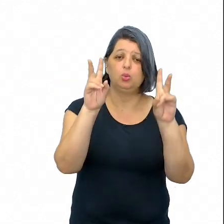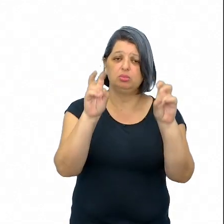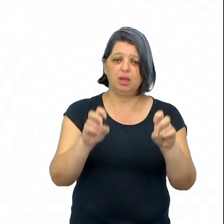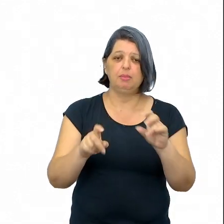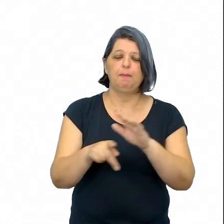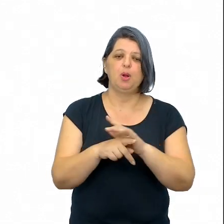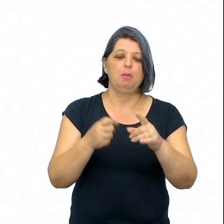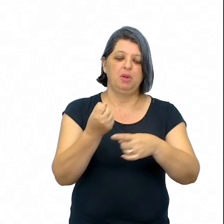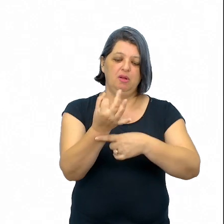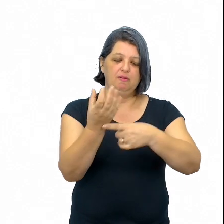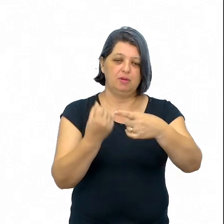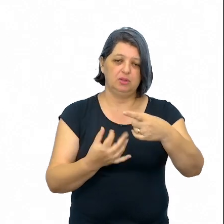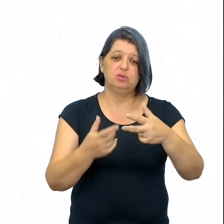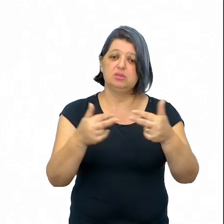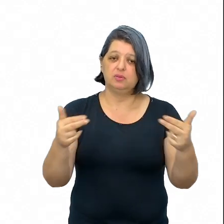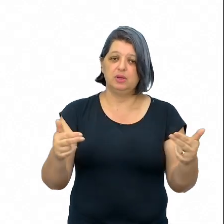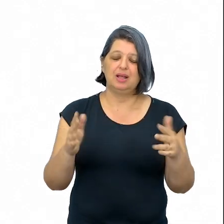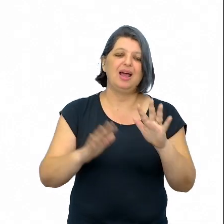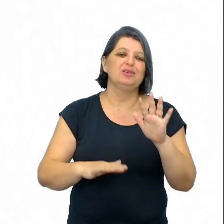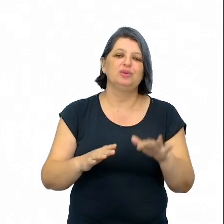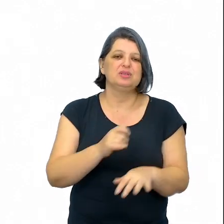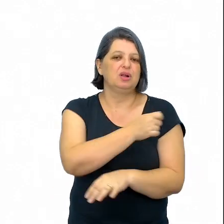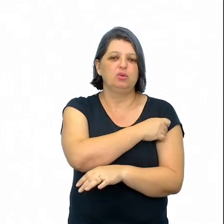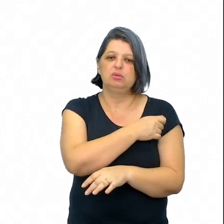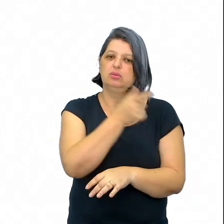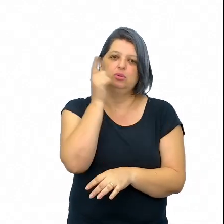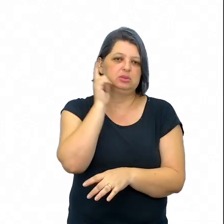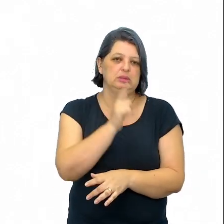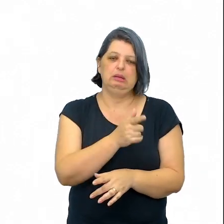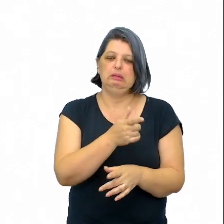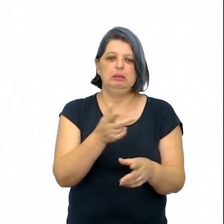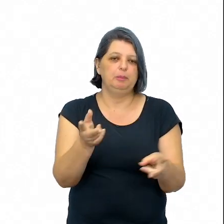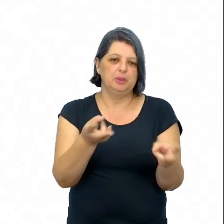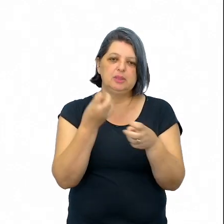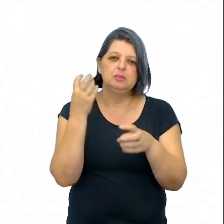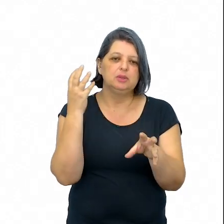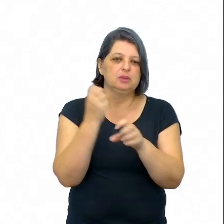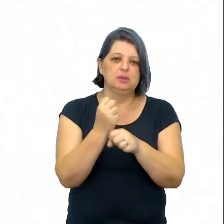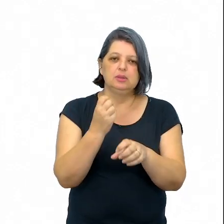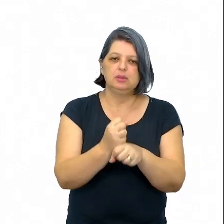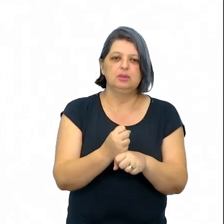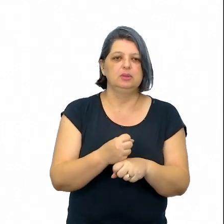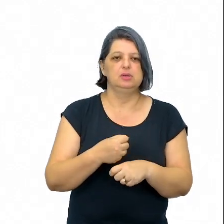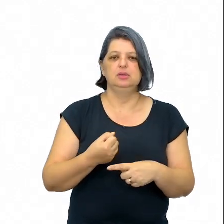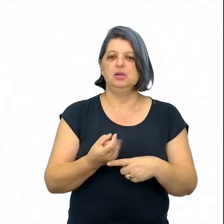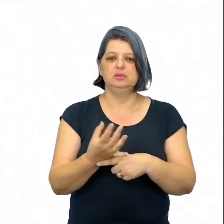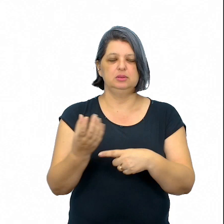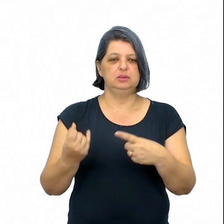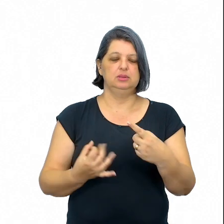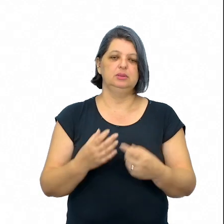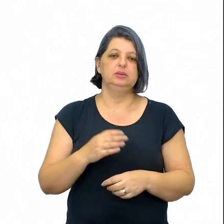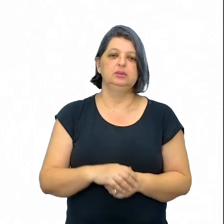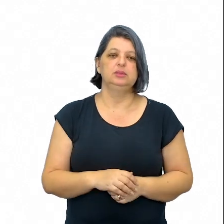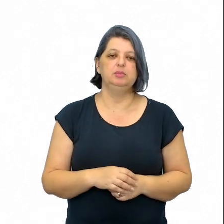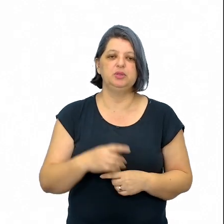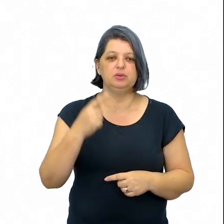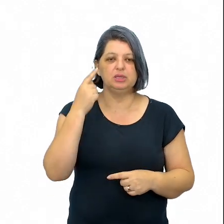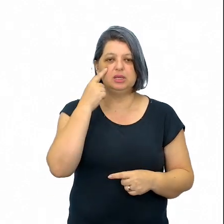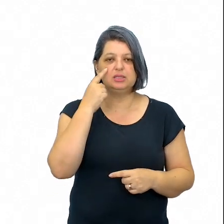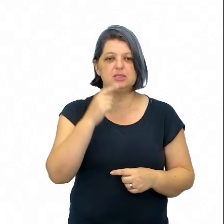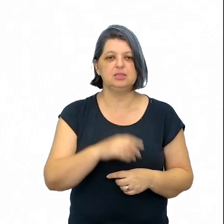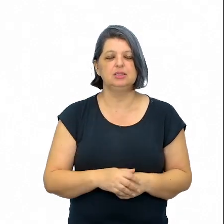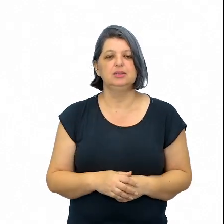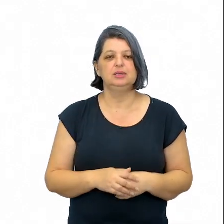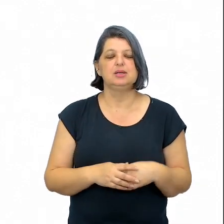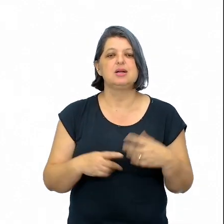frações. Mas a gente percebe que o aluno consegue fazer cálculos grandes com números naturais ou números inteiros e não dá conta de fazer